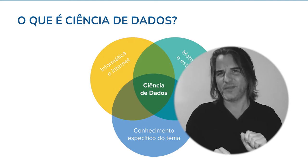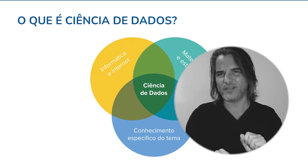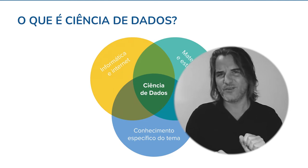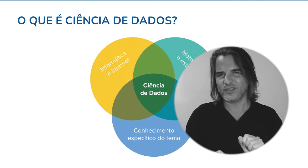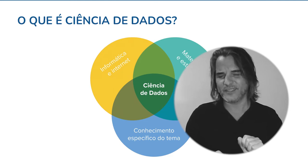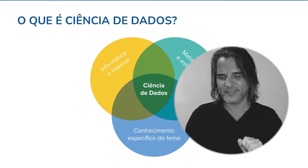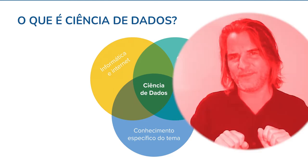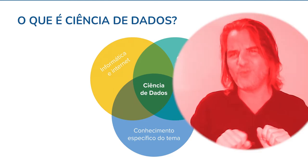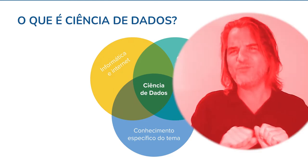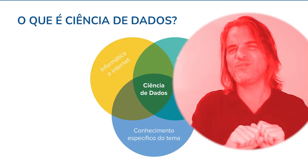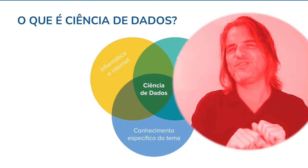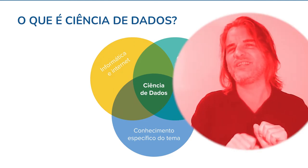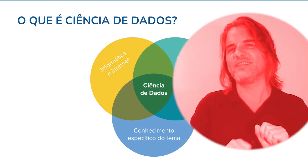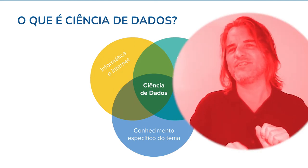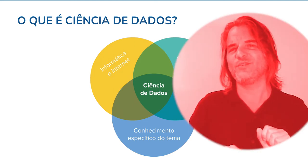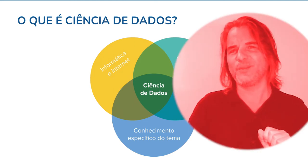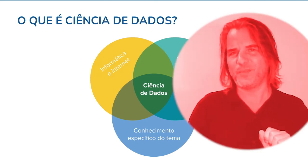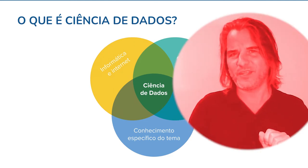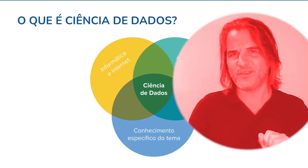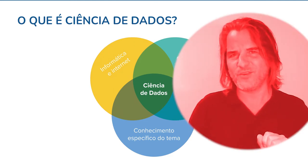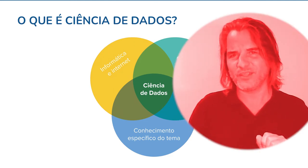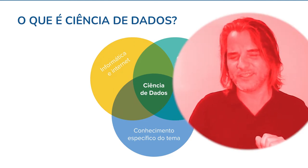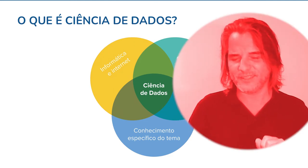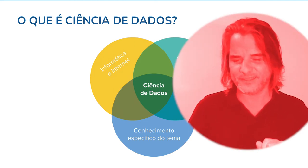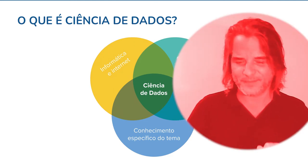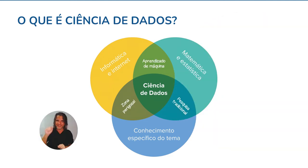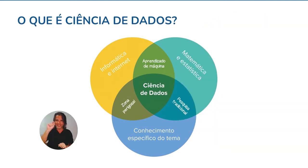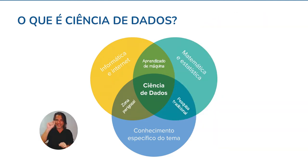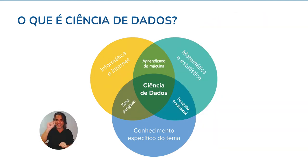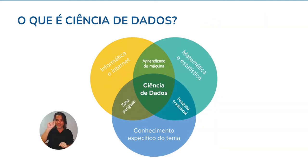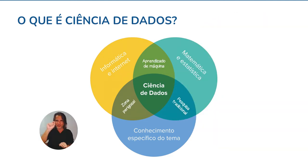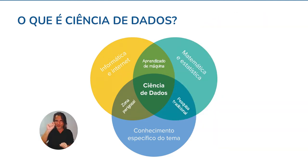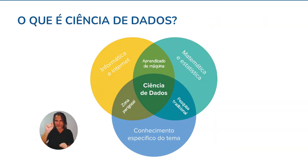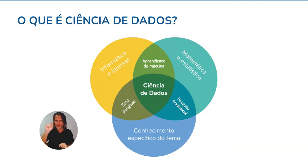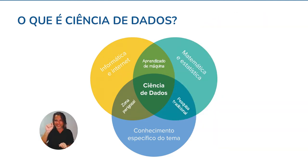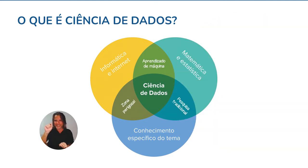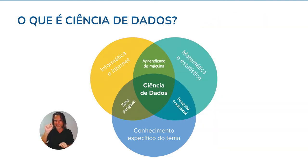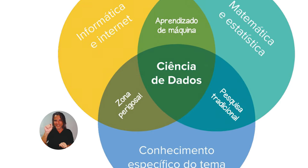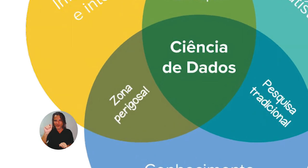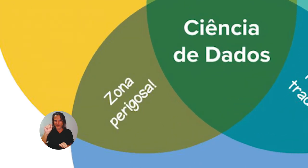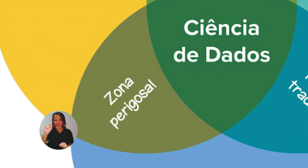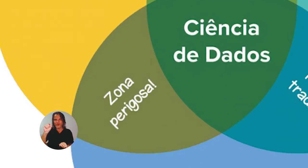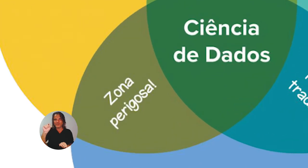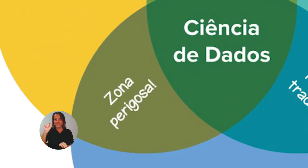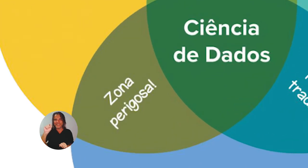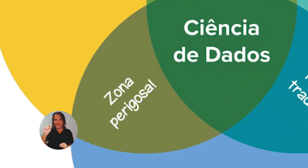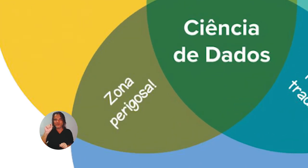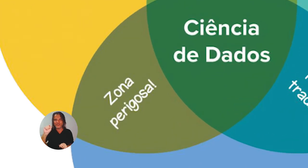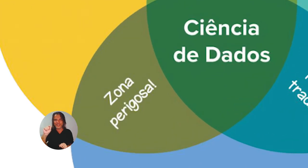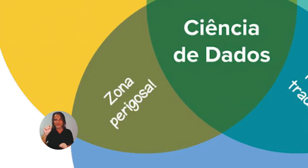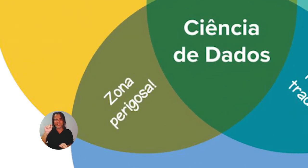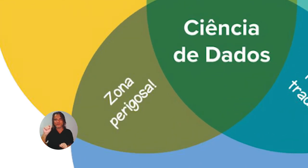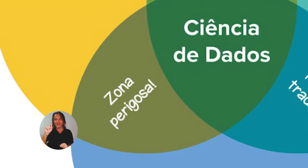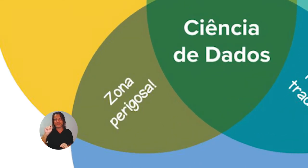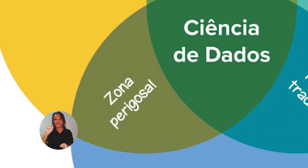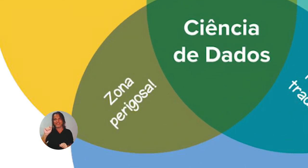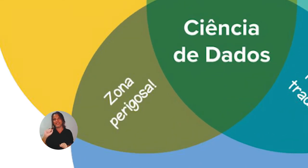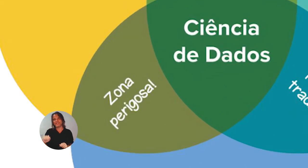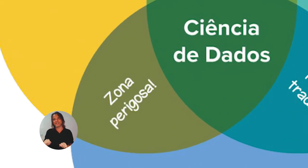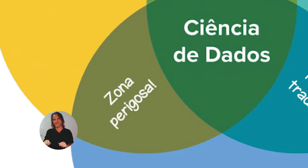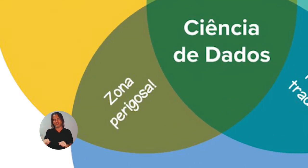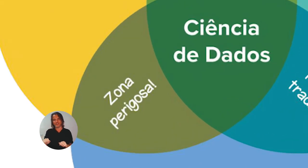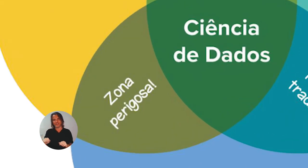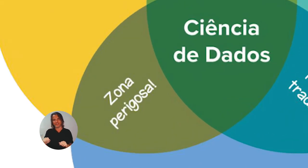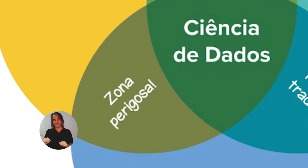zona perigosa? Onde está a zona perigosa? Zona perigosa está ali, ó, onde não tem matemática